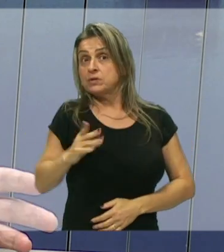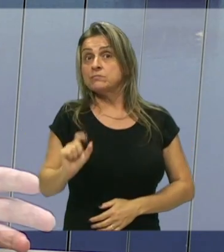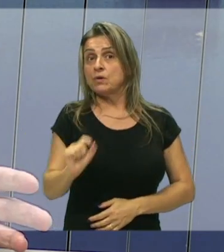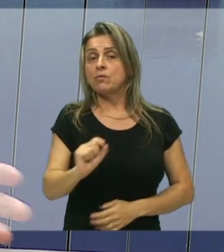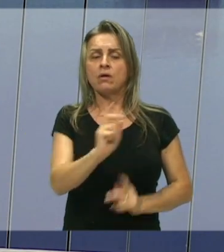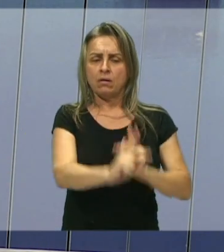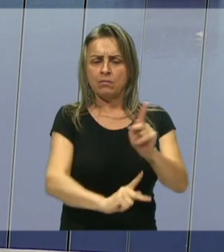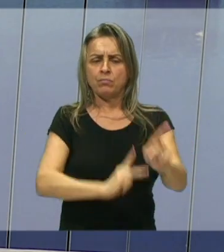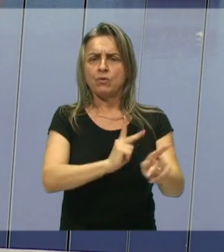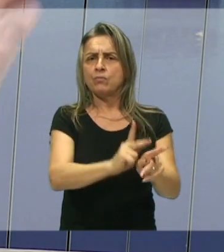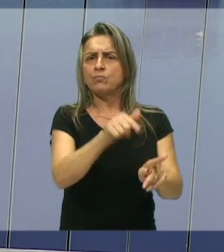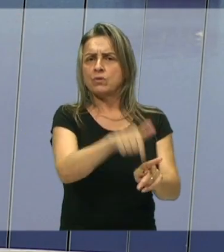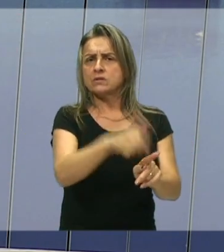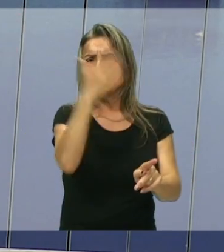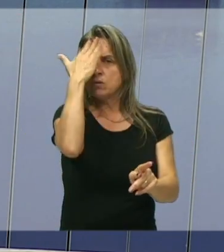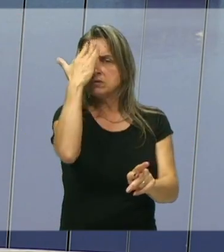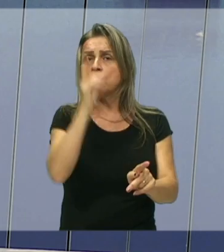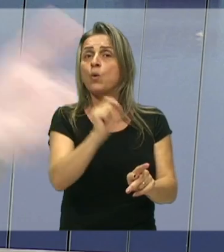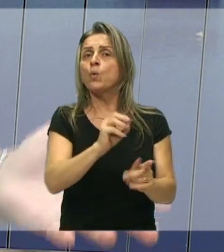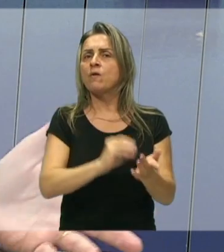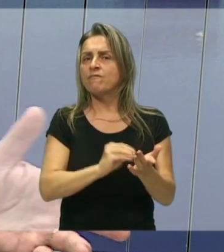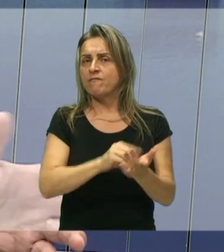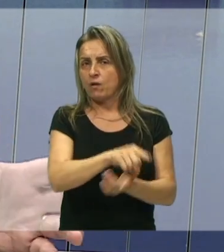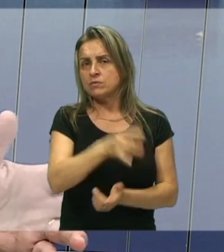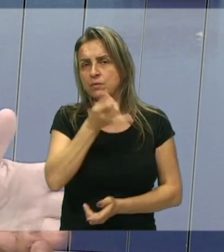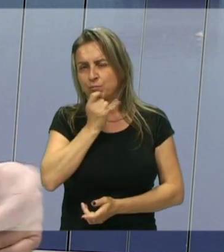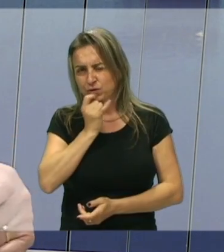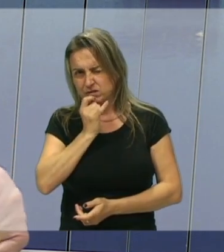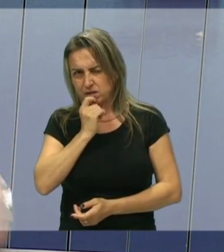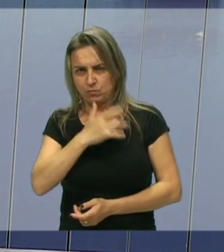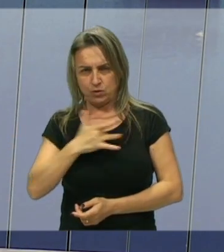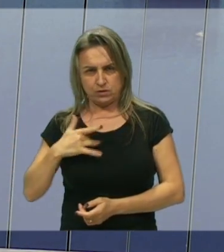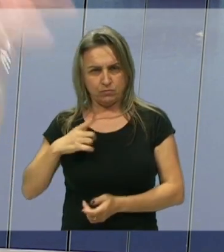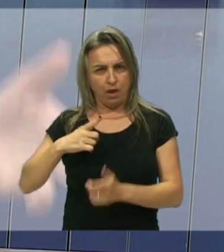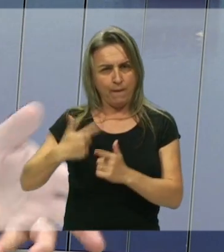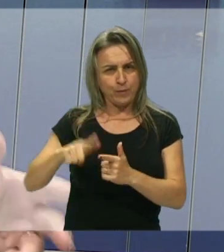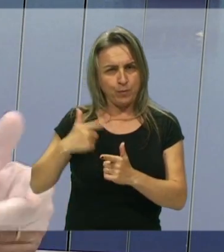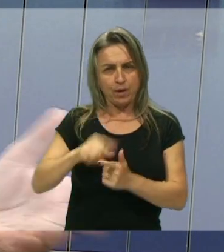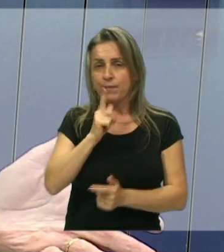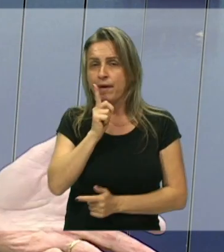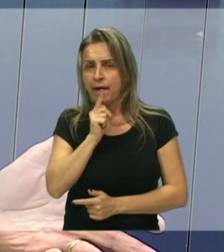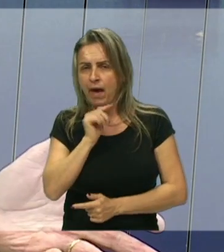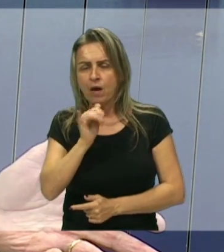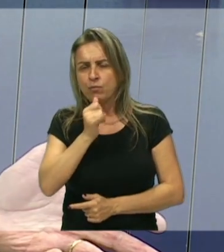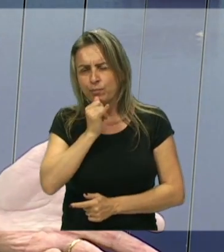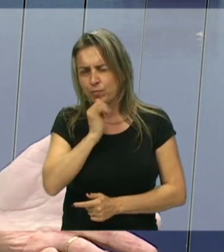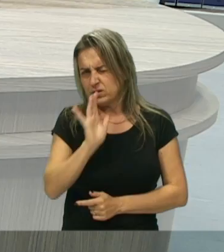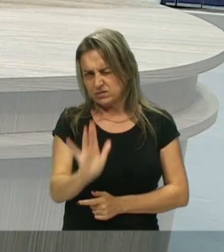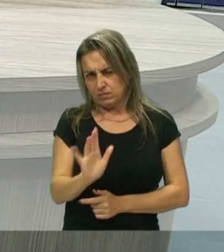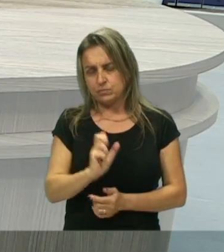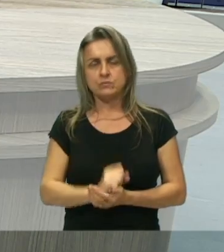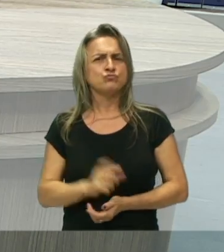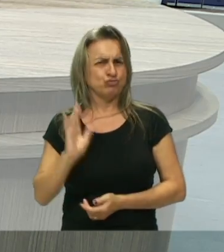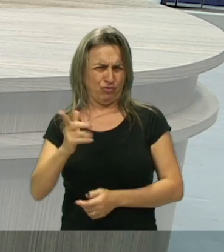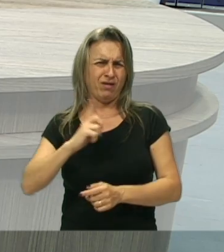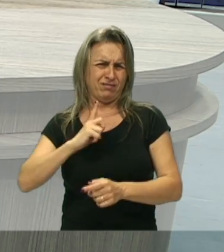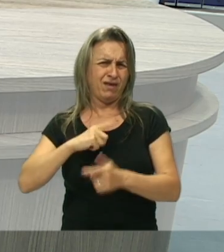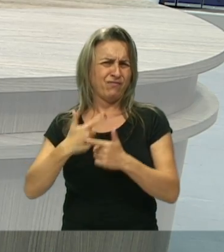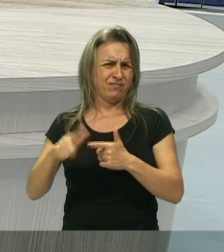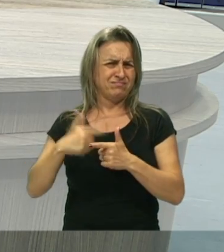água, que nós já vivemos vários problemas com água, de não ter oferta. Hoje a gente mora num município que tem